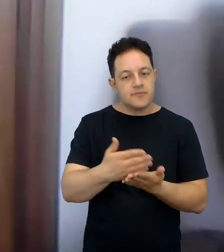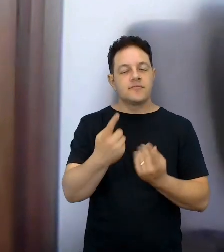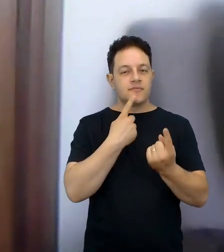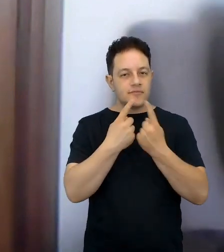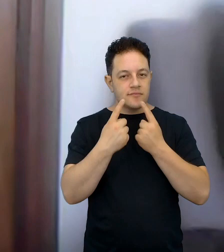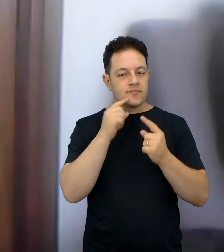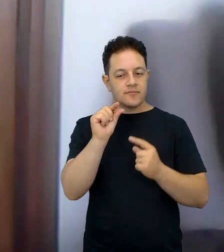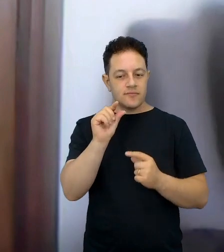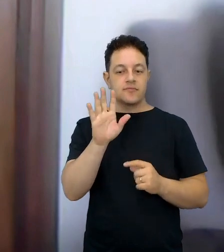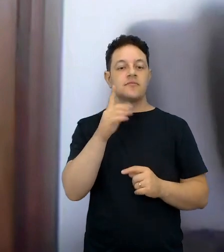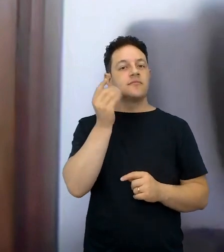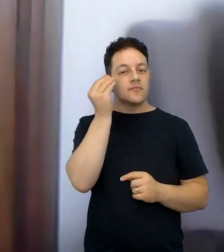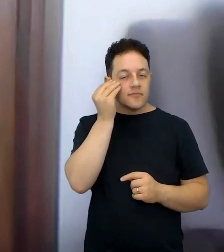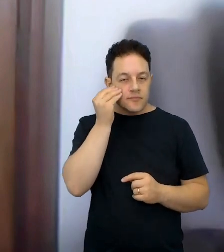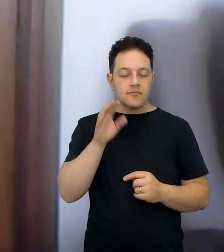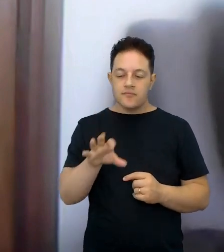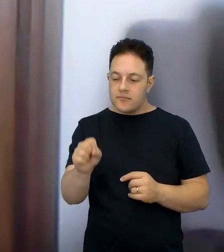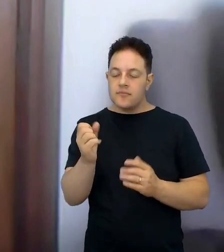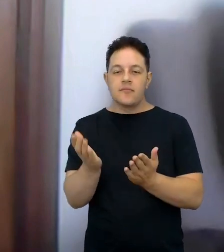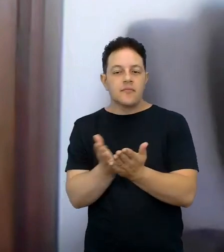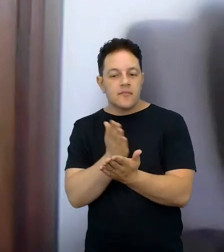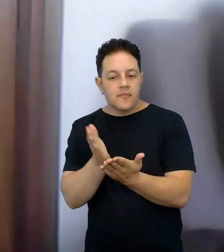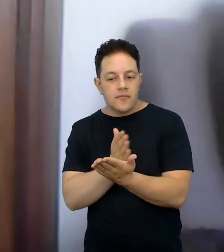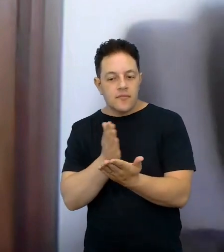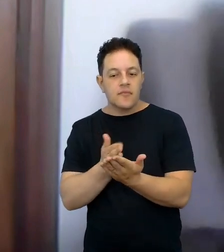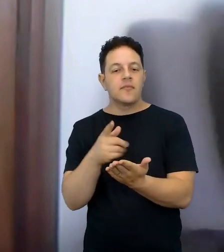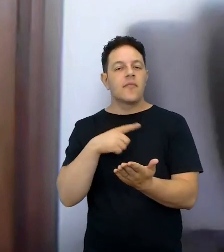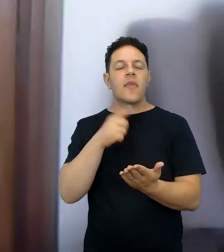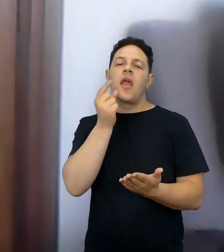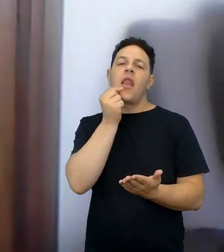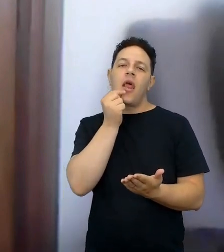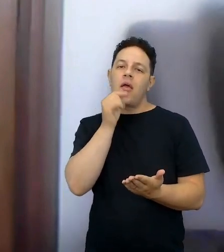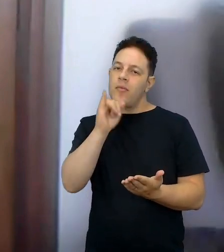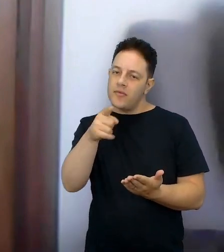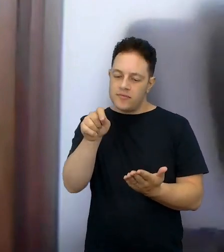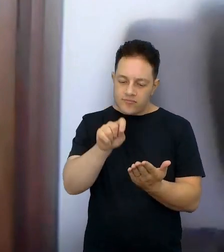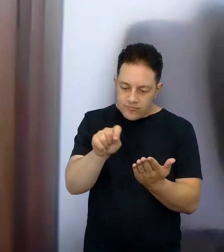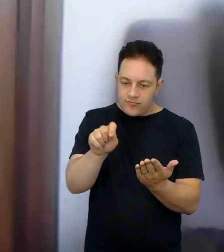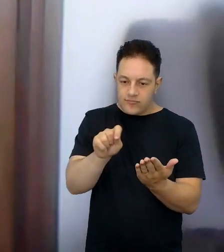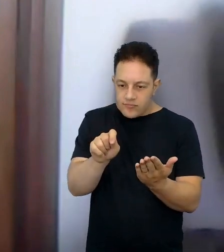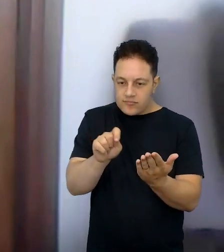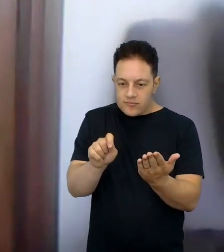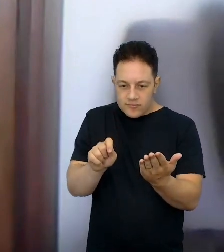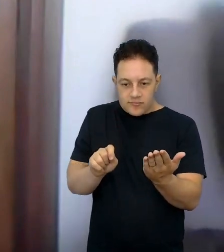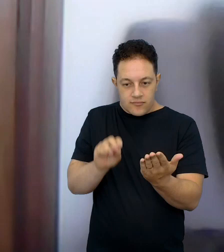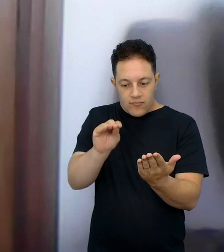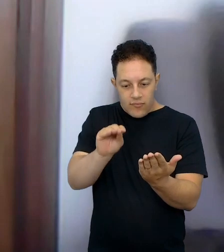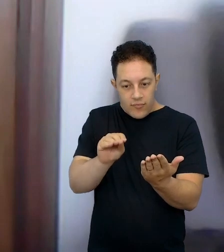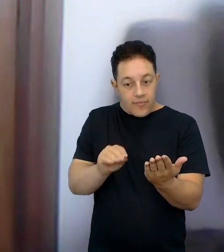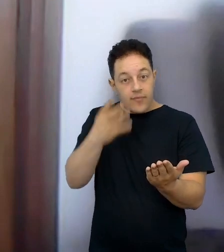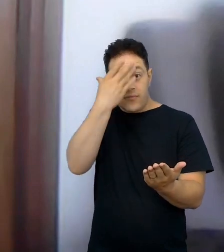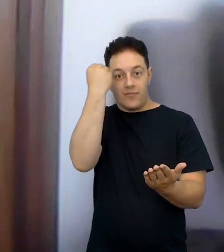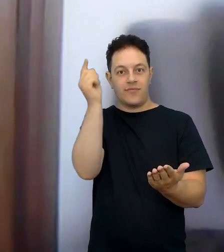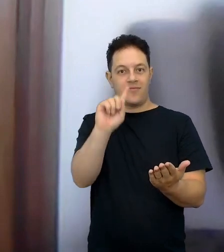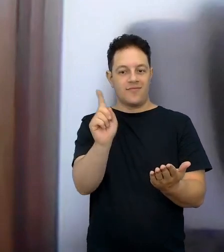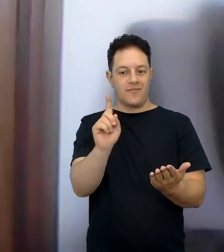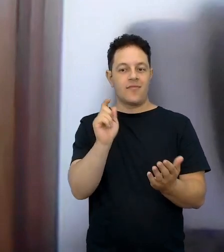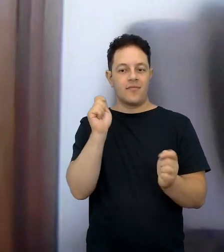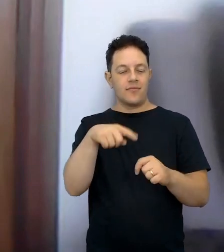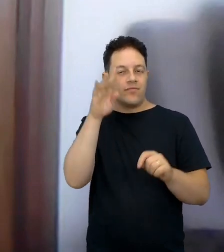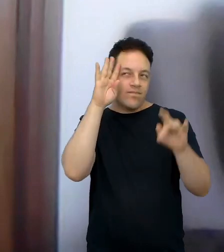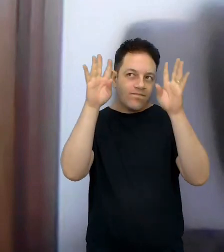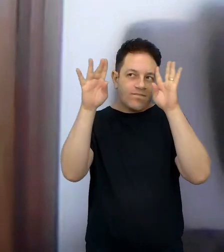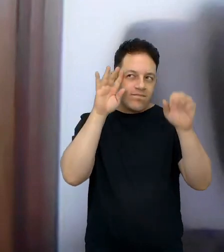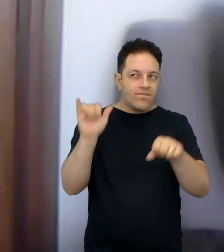pouquinho. Busquem aí o caderno, né? Tem um lapisinho, vão fazendo as anotações aí para que vocês já possam